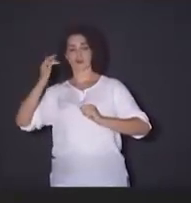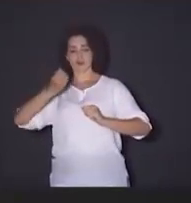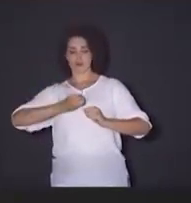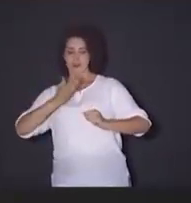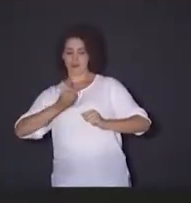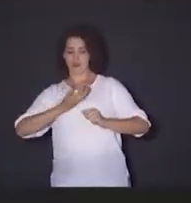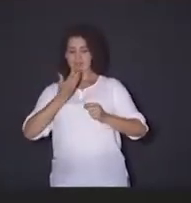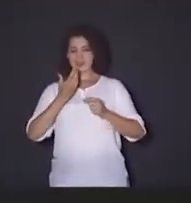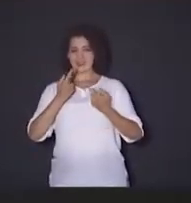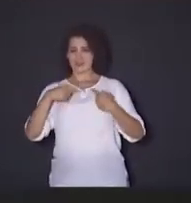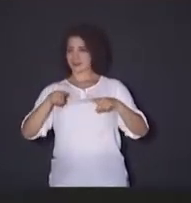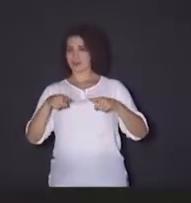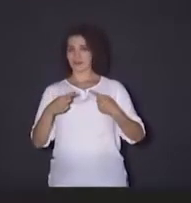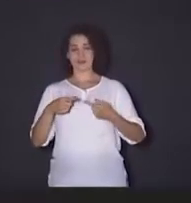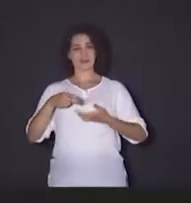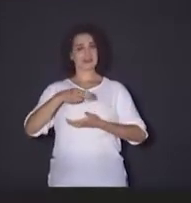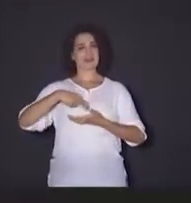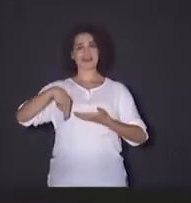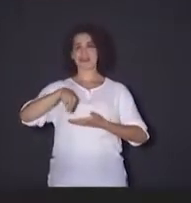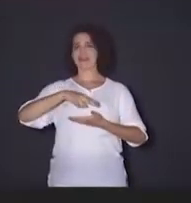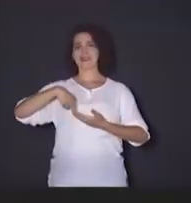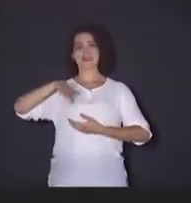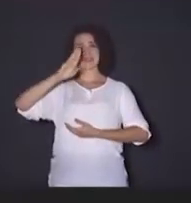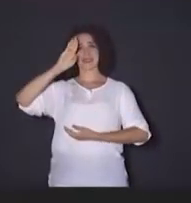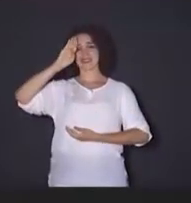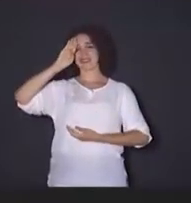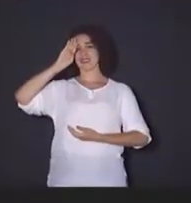o músico, a dança é fundamental